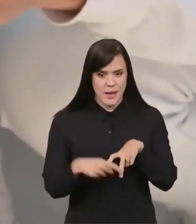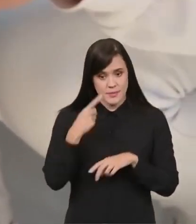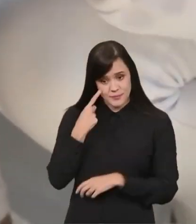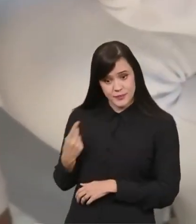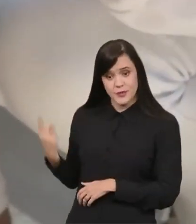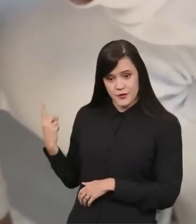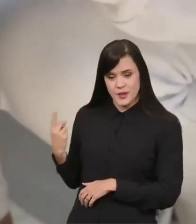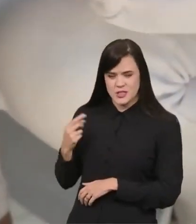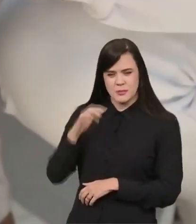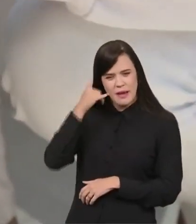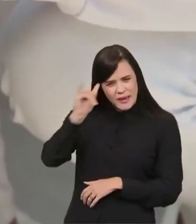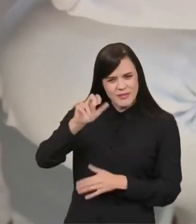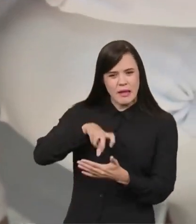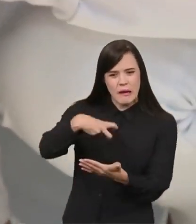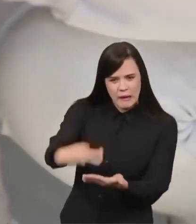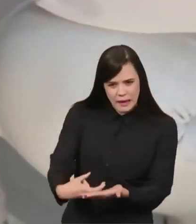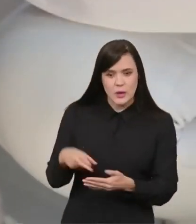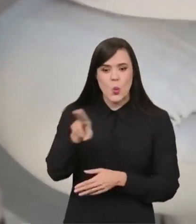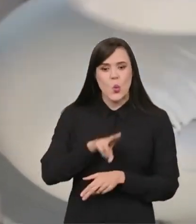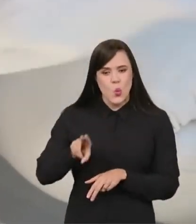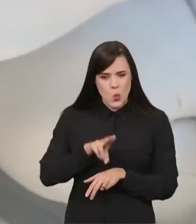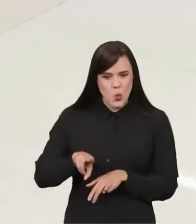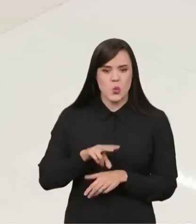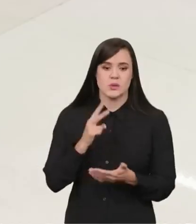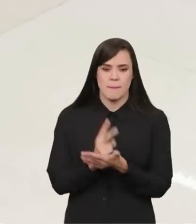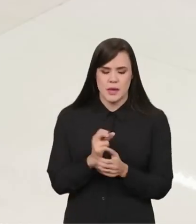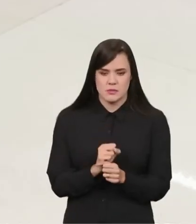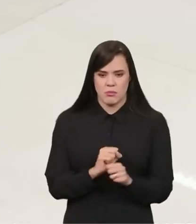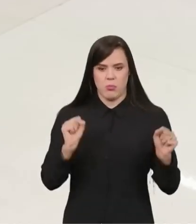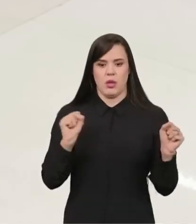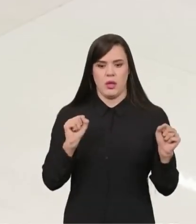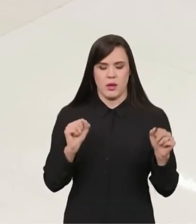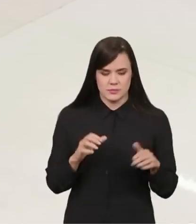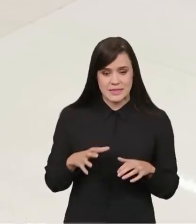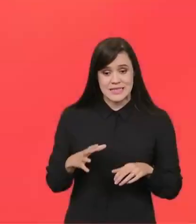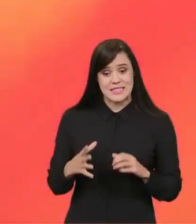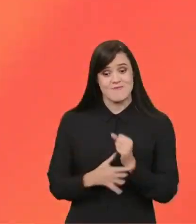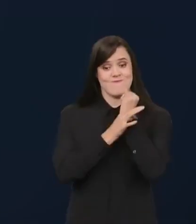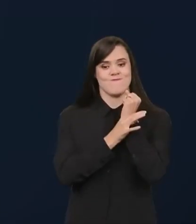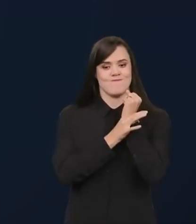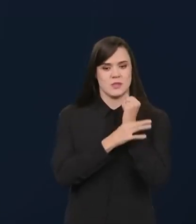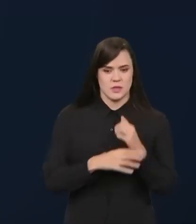ferir, machucar, eu utilizo o contensor. Mesmo tendo espasmo, ele segura bem firme.